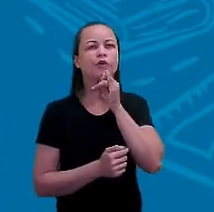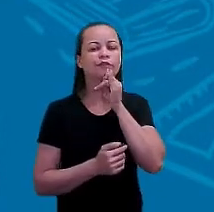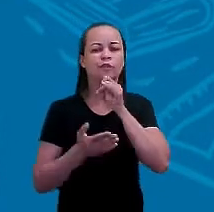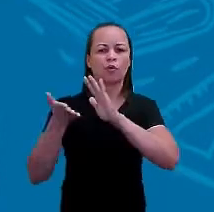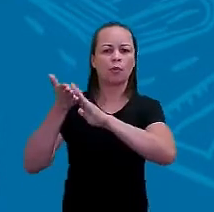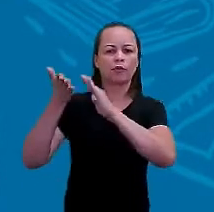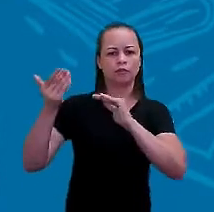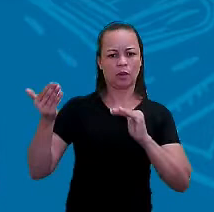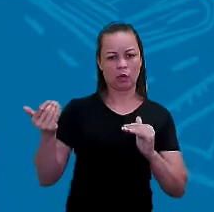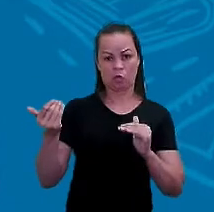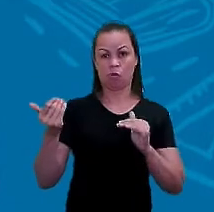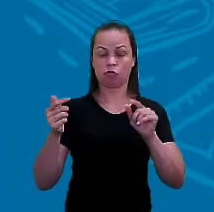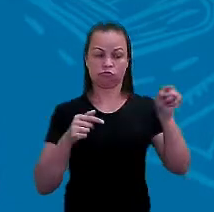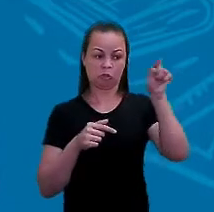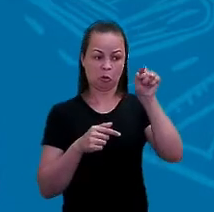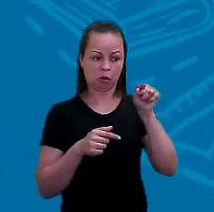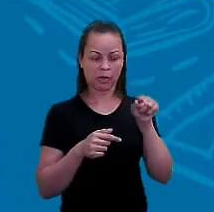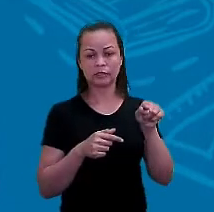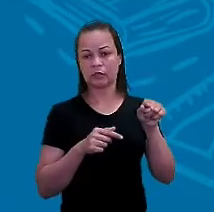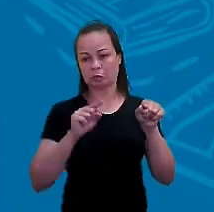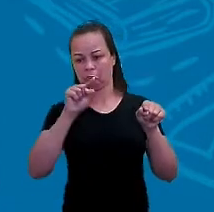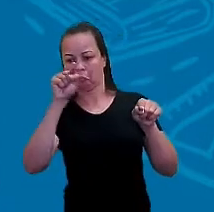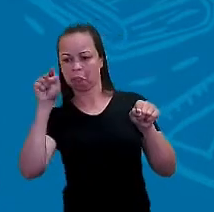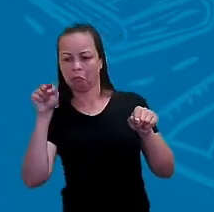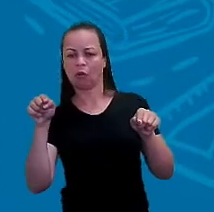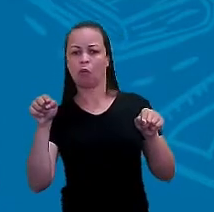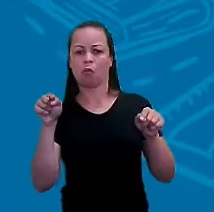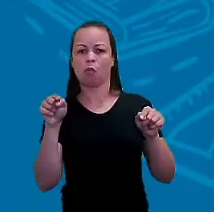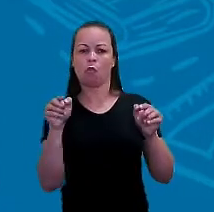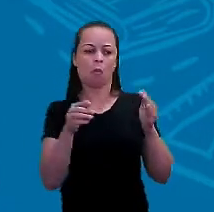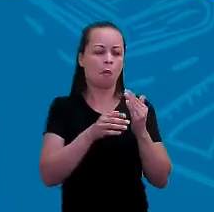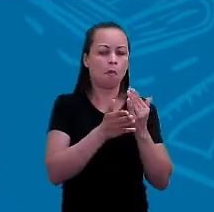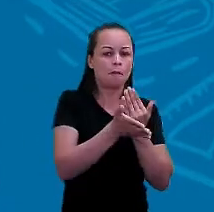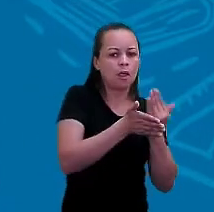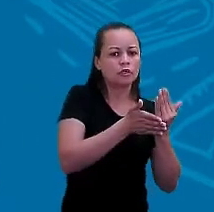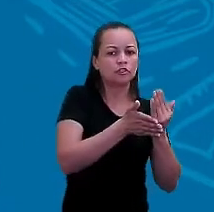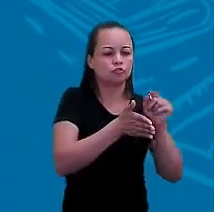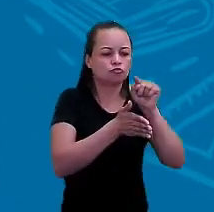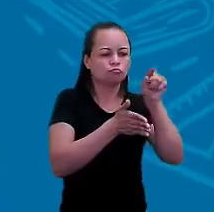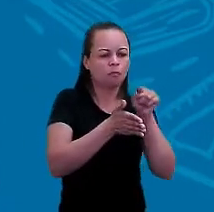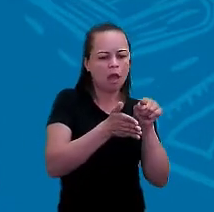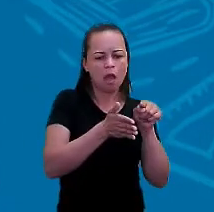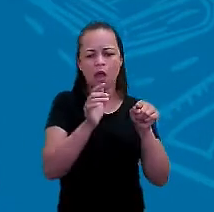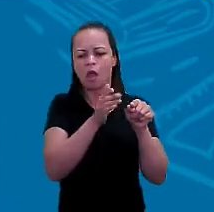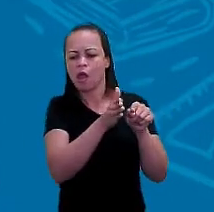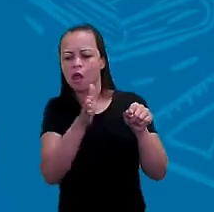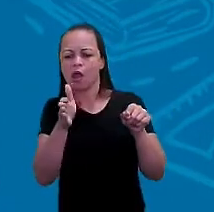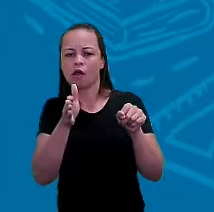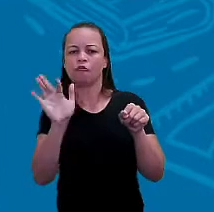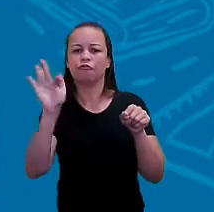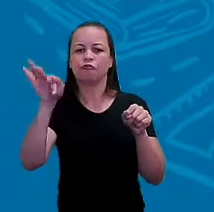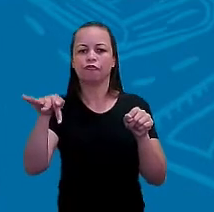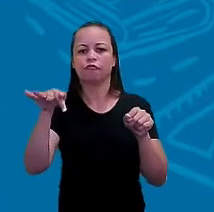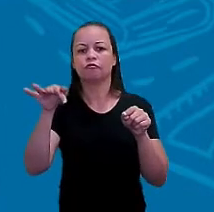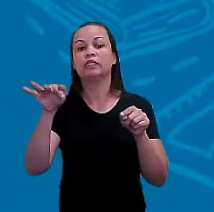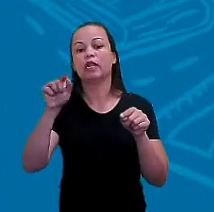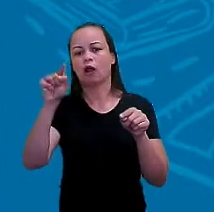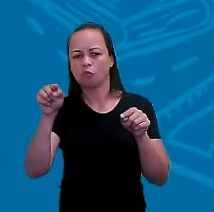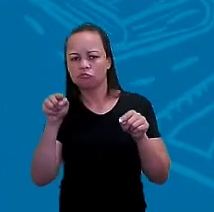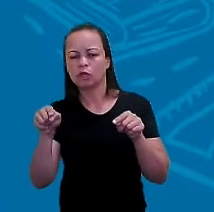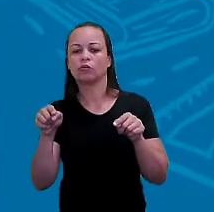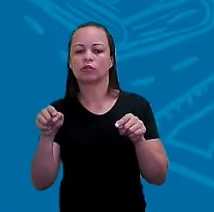forma interrogativa, tem uma interrogação no começo e no final. Para quê? Já para a gente perceber que o tom é de pergunta. Então, ó, am